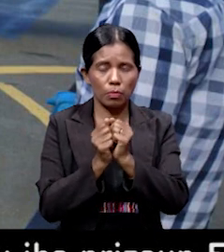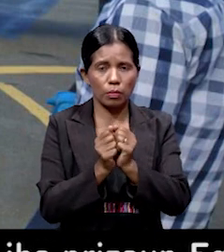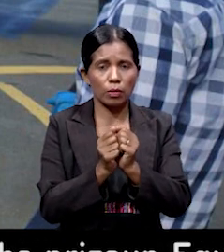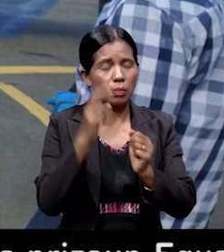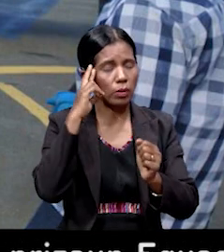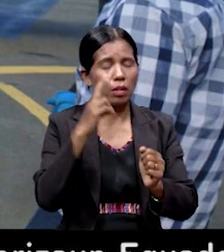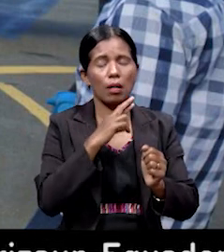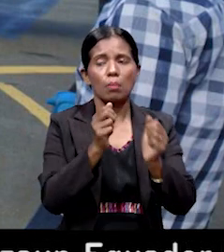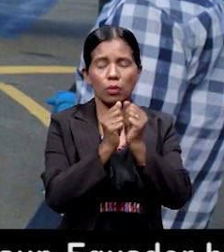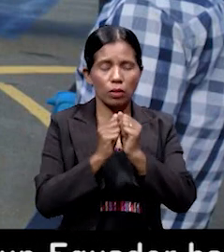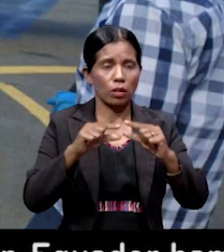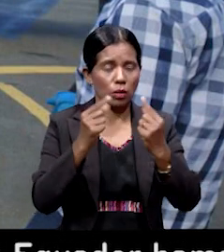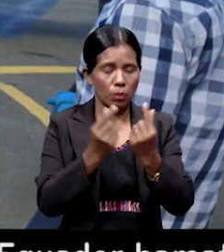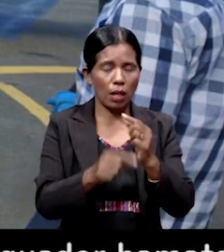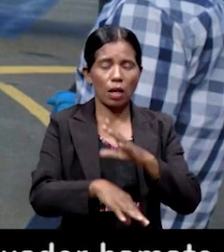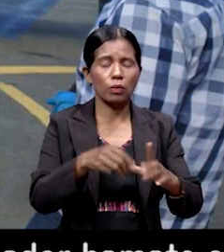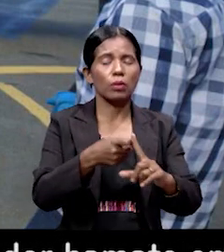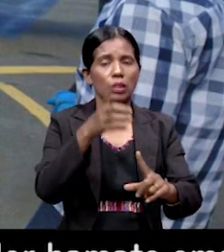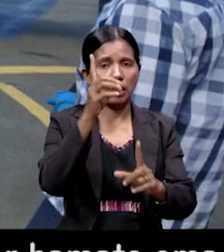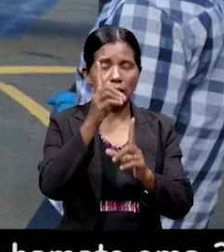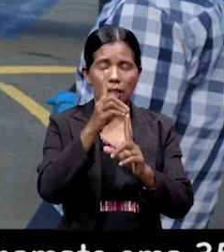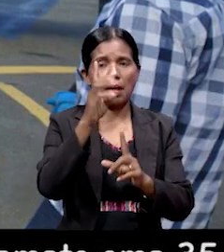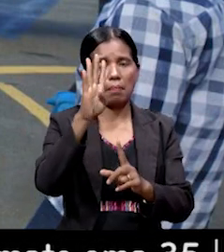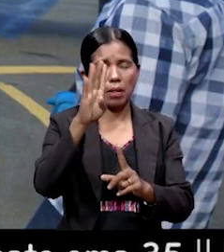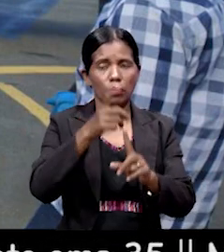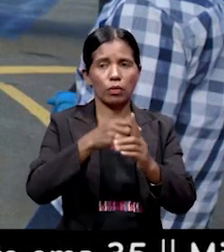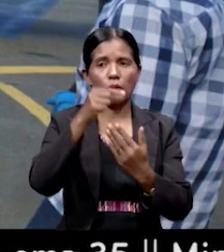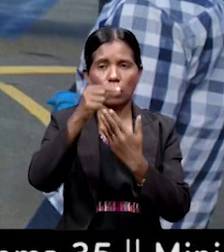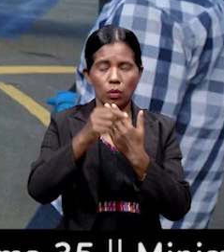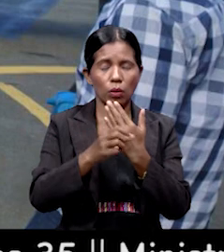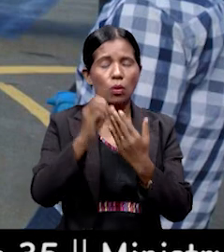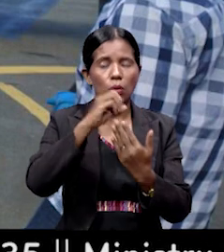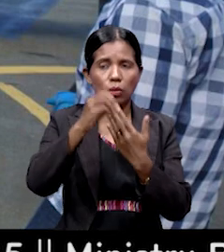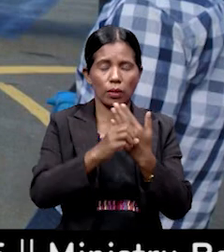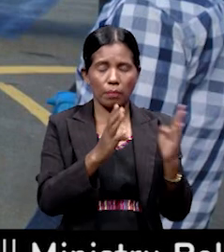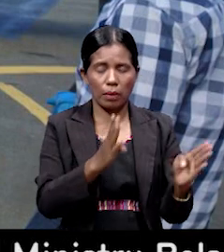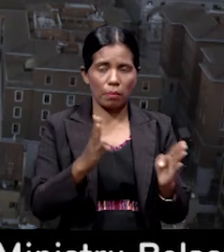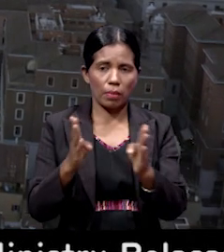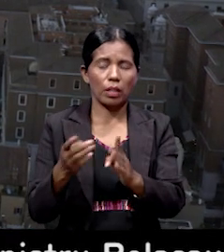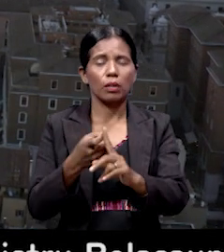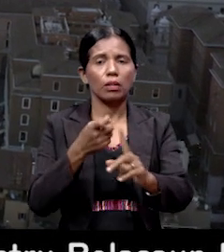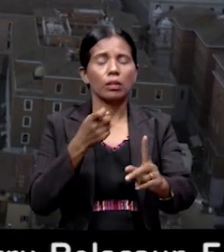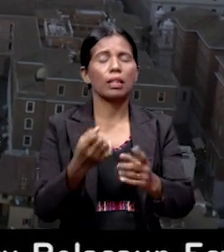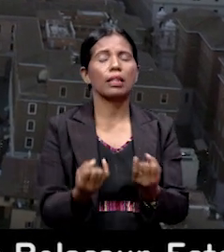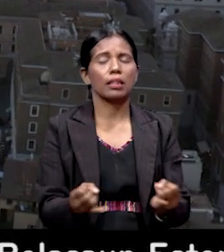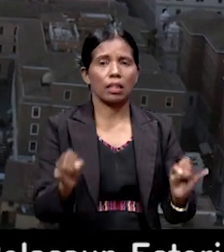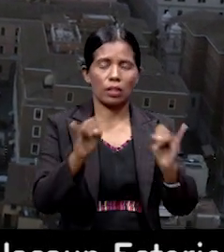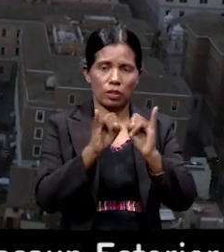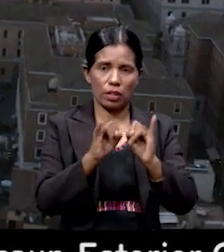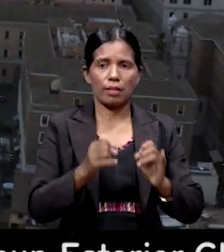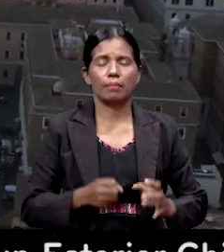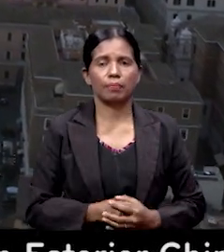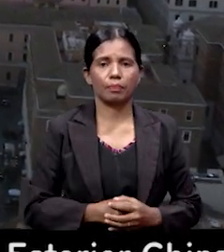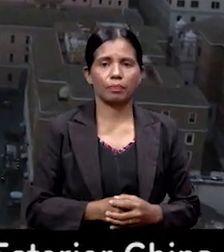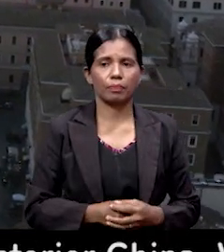saíhusi díli e a lorun hat fulang otubro que a viagem especial nebe prepara husi instituição internasional e a